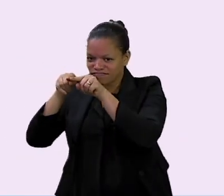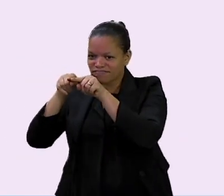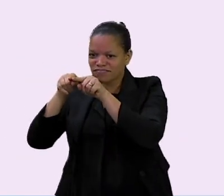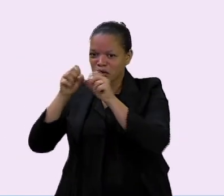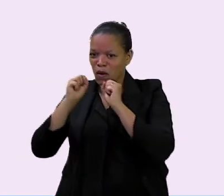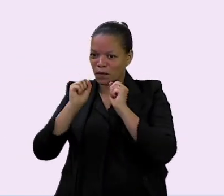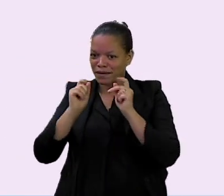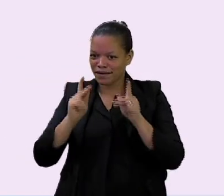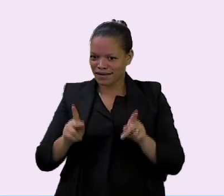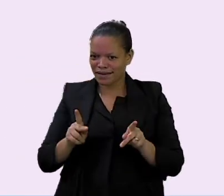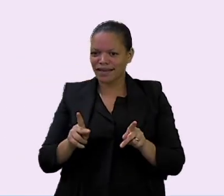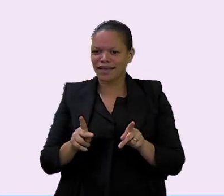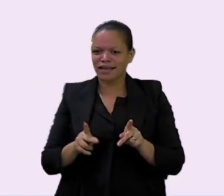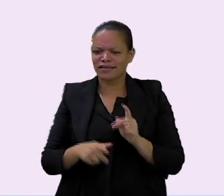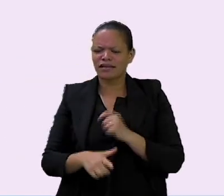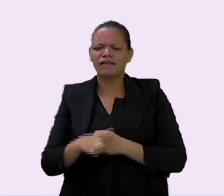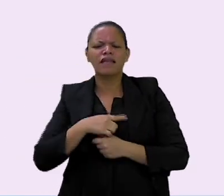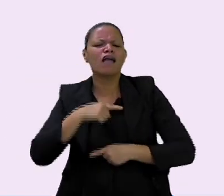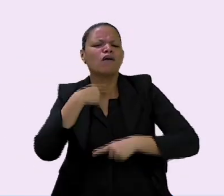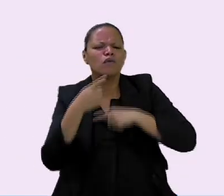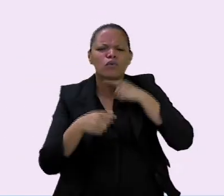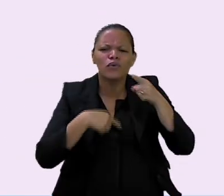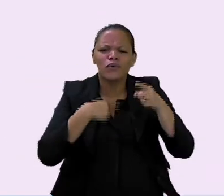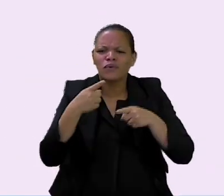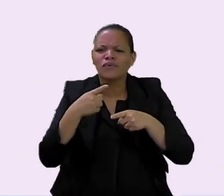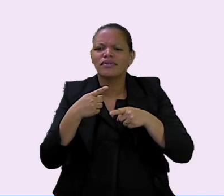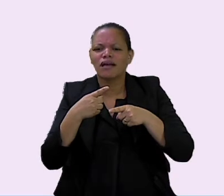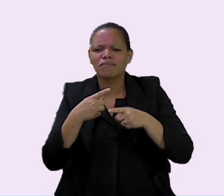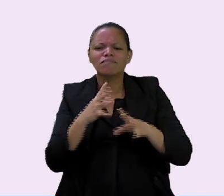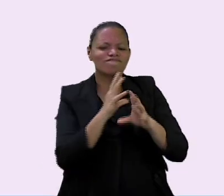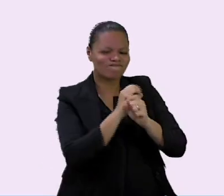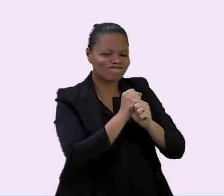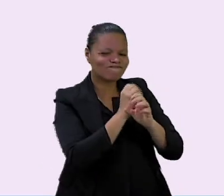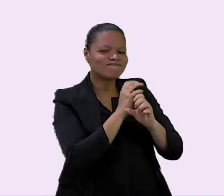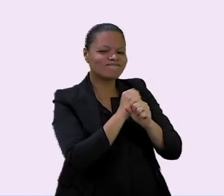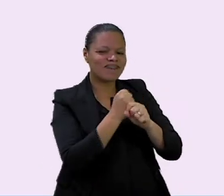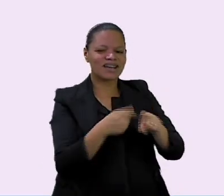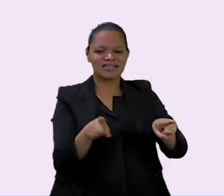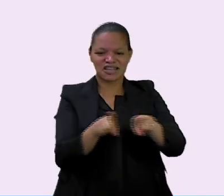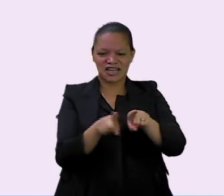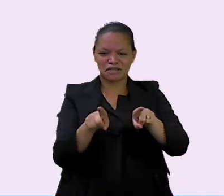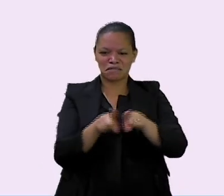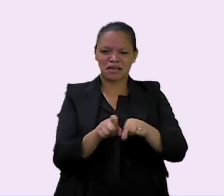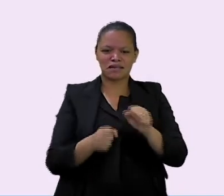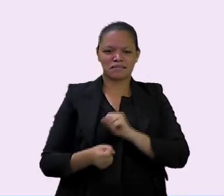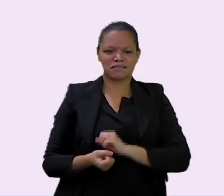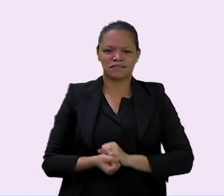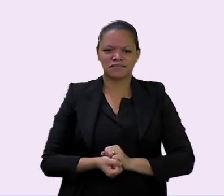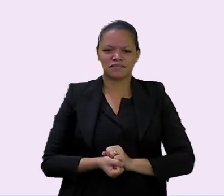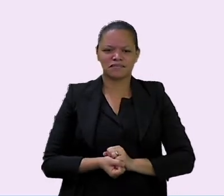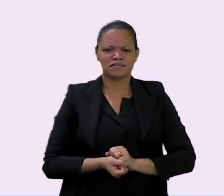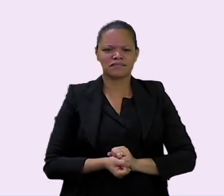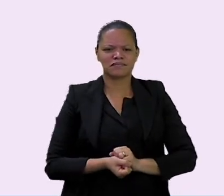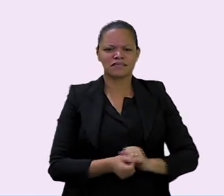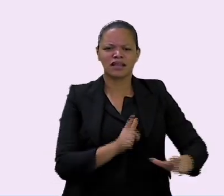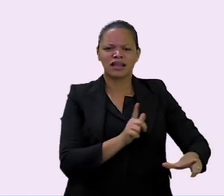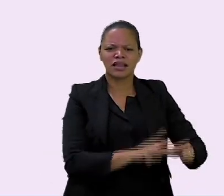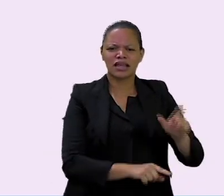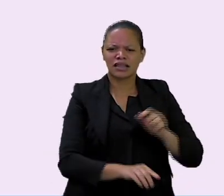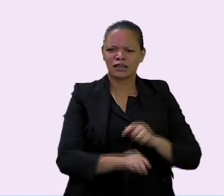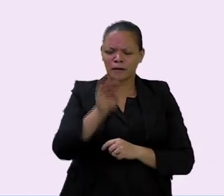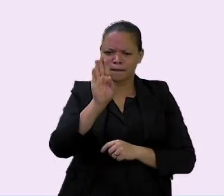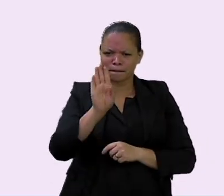um. Vai ter este resultado, 144 quadradinhos. Quantos quadriculados